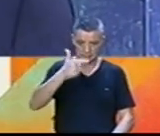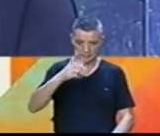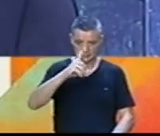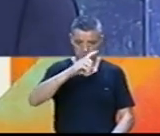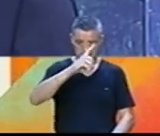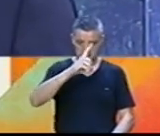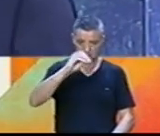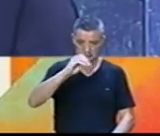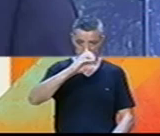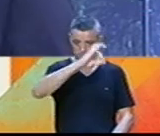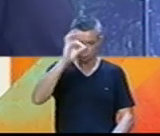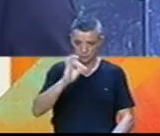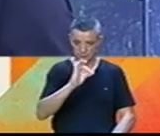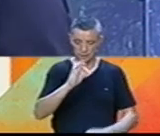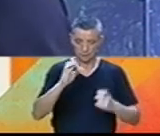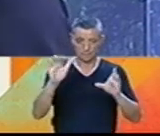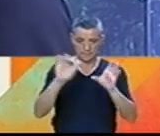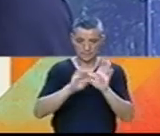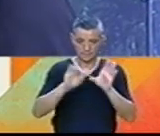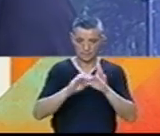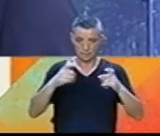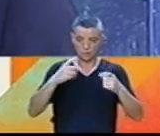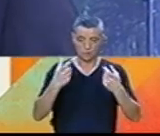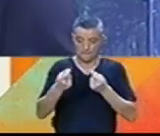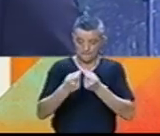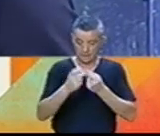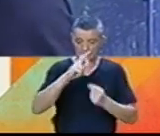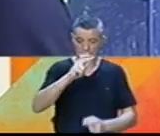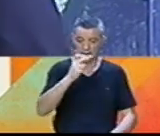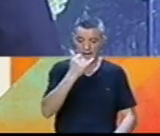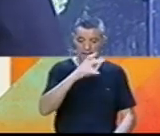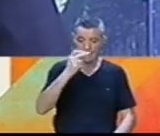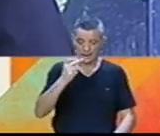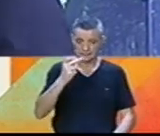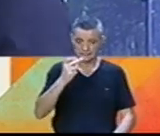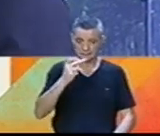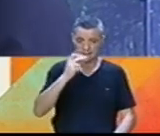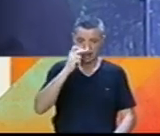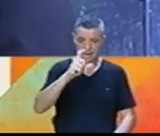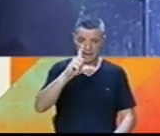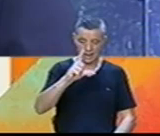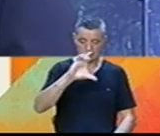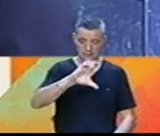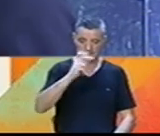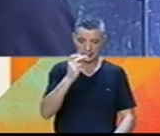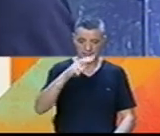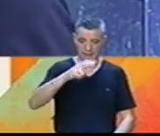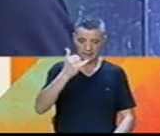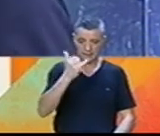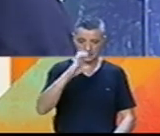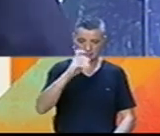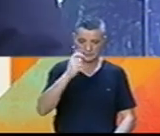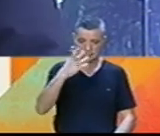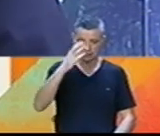são os nossos vizinhos espanhóis. Sim. Nós estamos mesmo na raia, claro. O nosso concelho faz raia com Alcanices, portanto, e aí